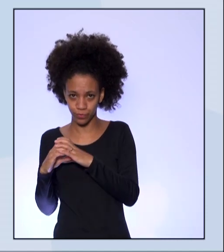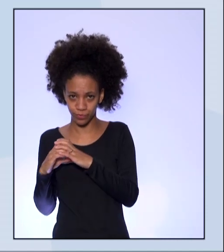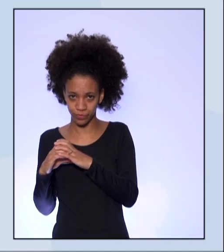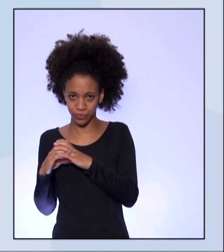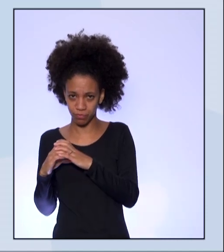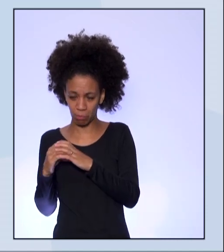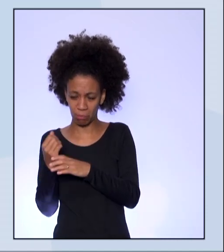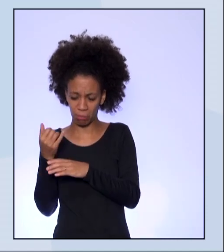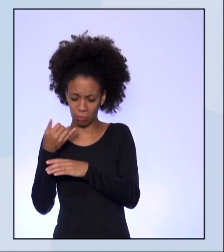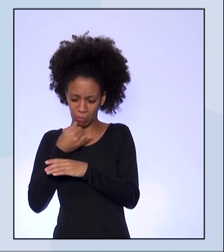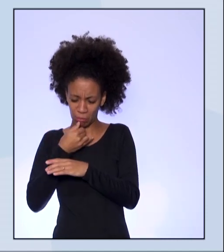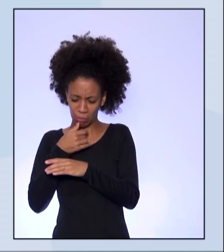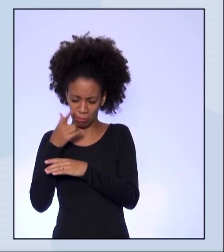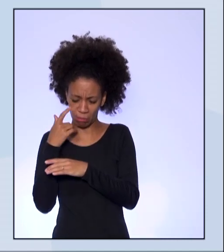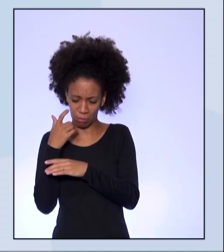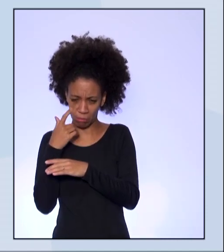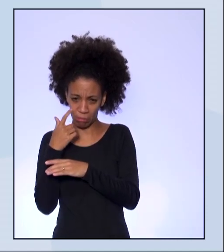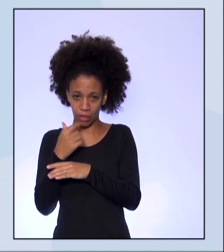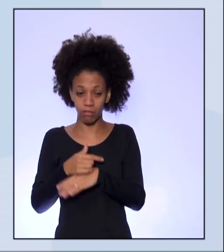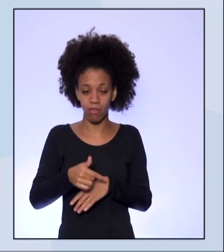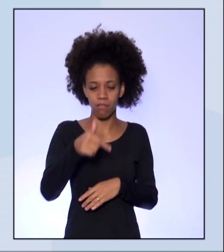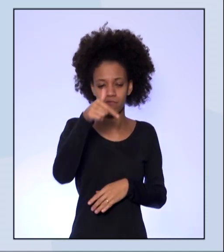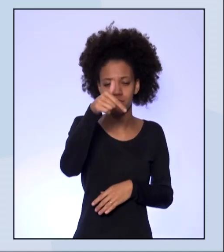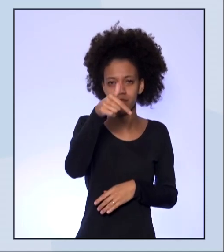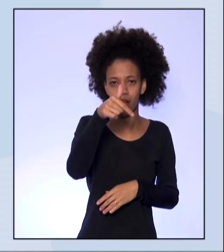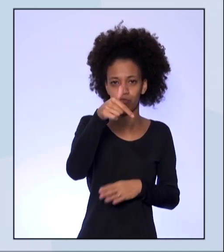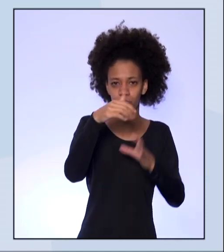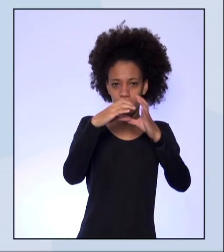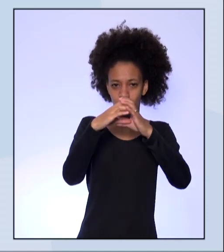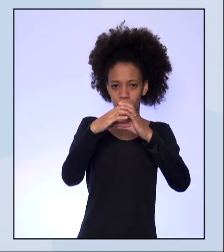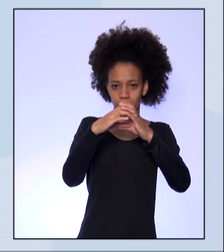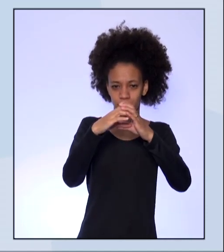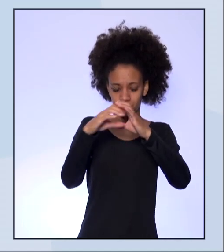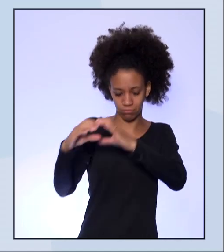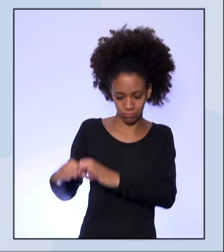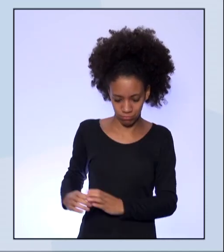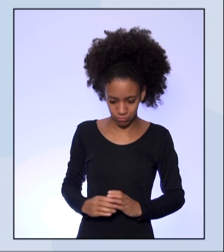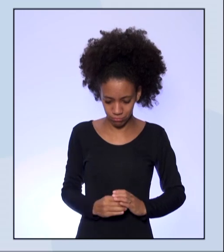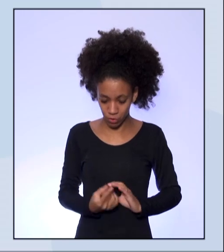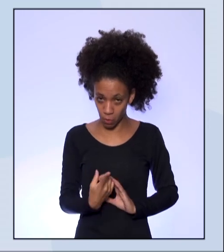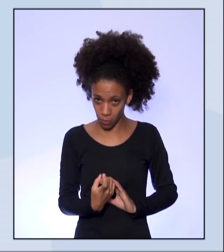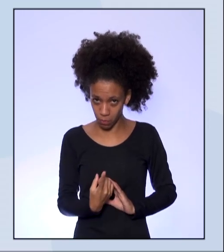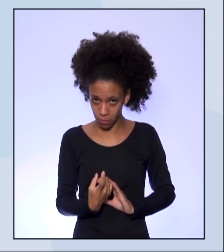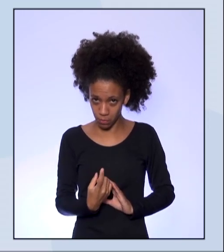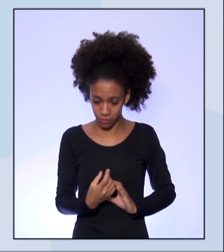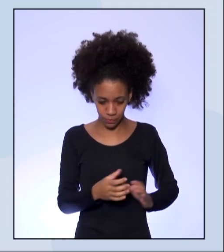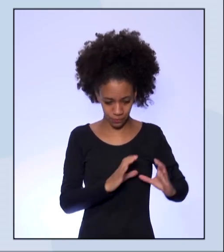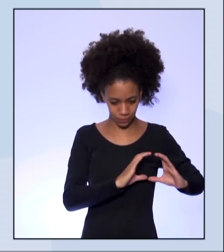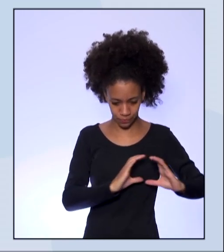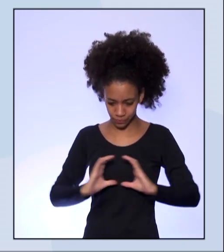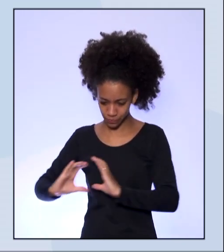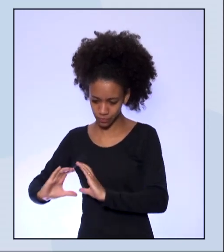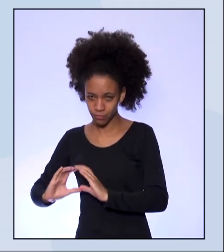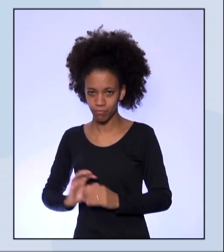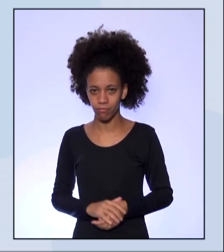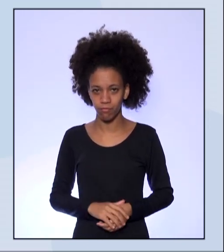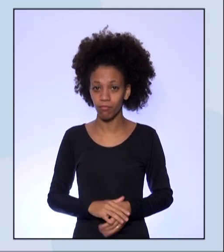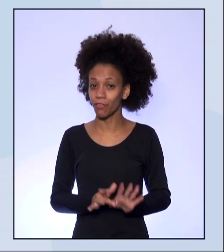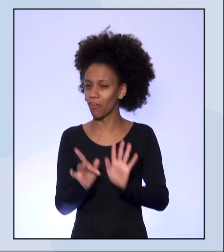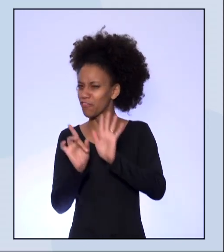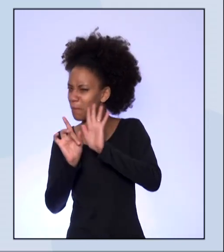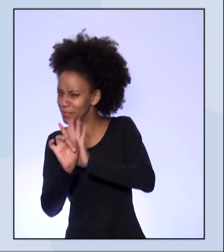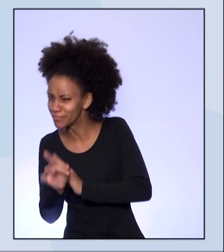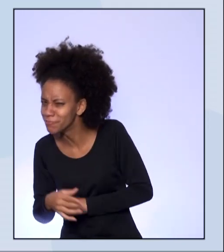da bandeira do Brasil, 7 bolinhas em cima, uma embaixo. A gente ainda está com o chat aberto. E eu vou perguntar,